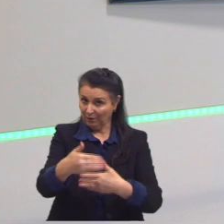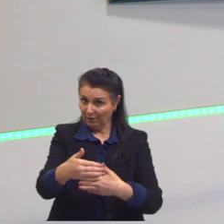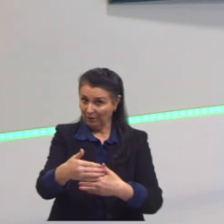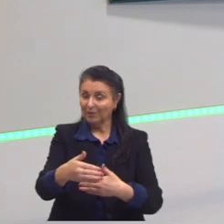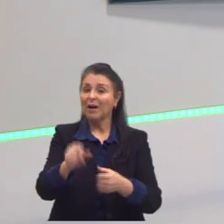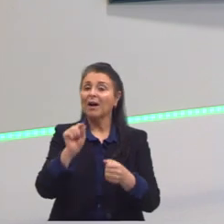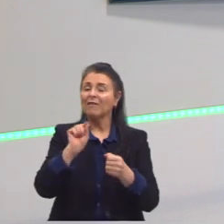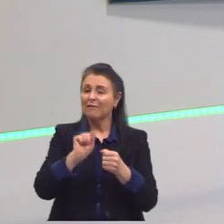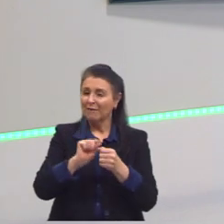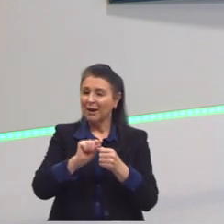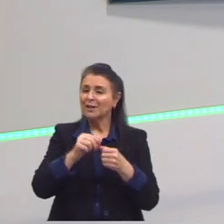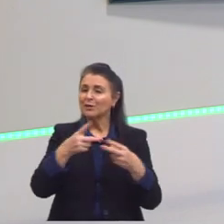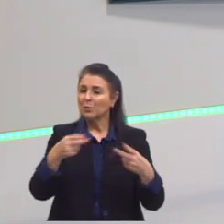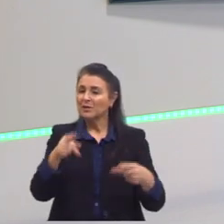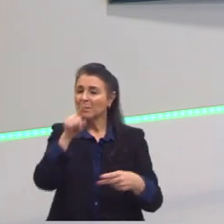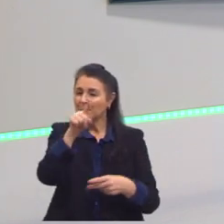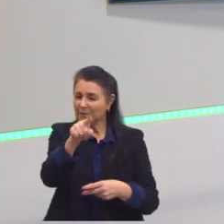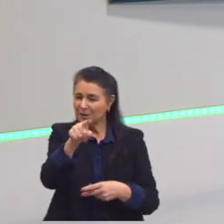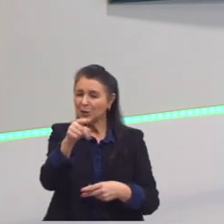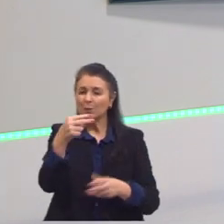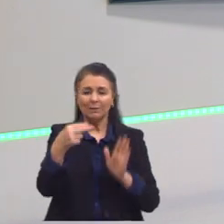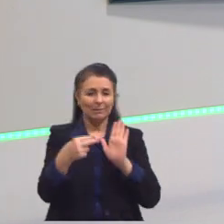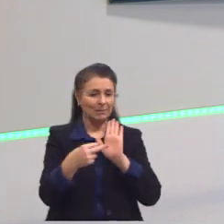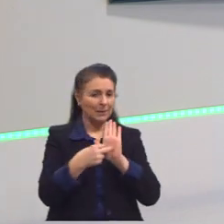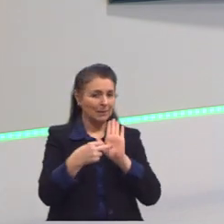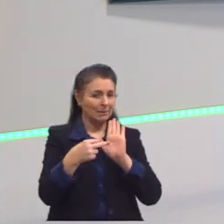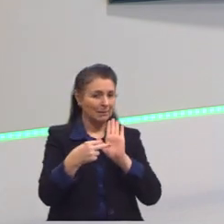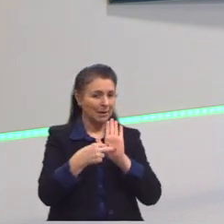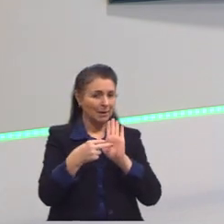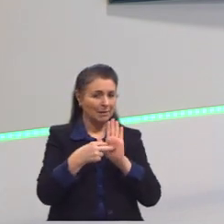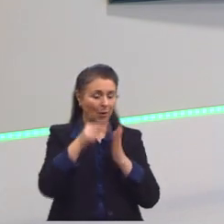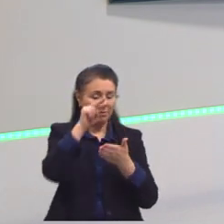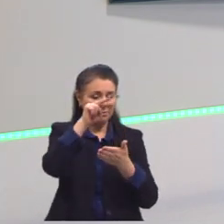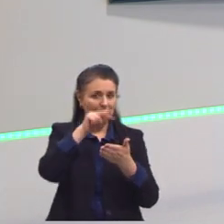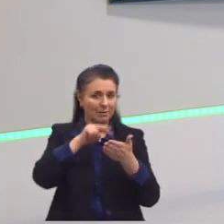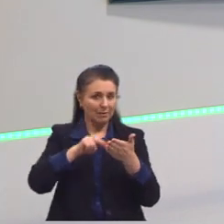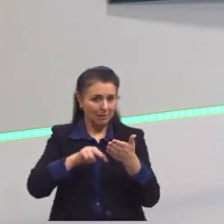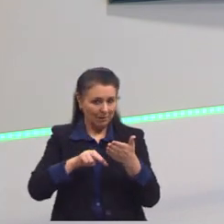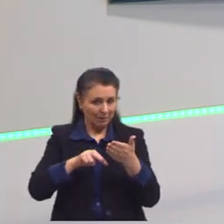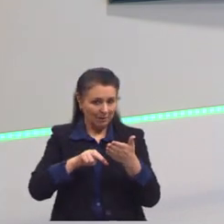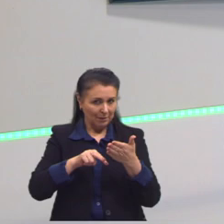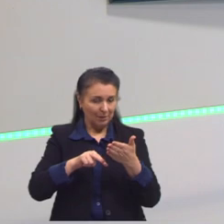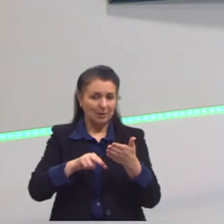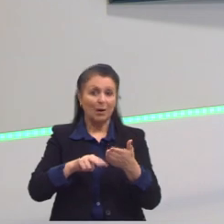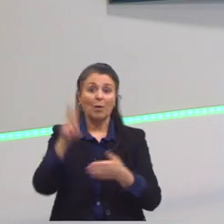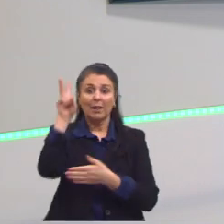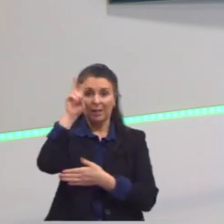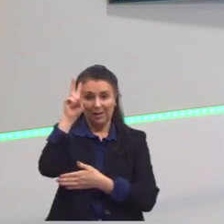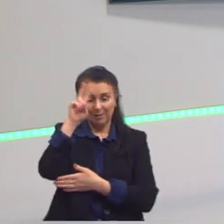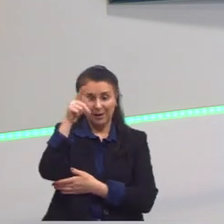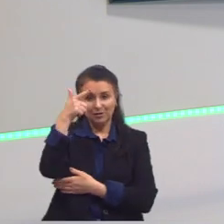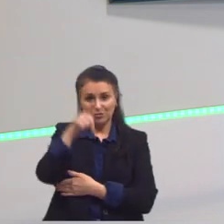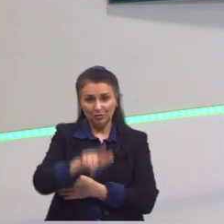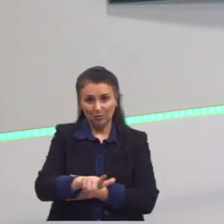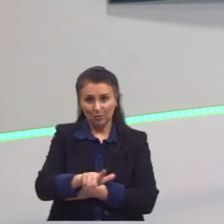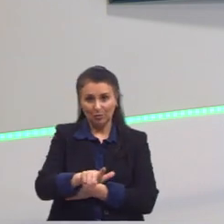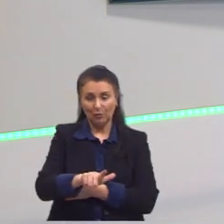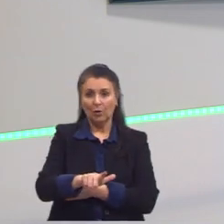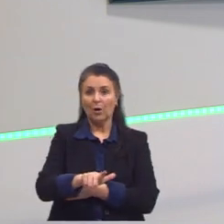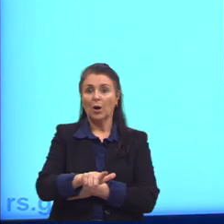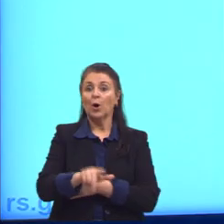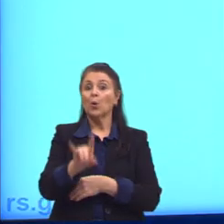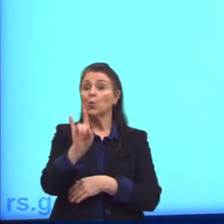nessas pegadinhas nesse pequeno tu estavas a gente não tenha visto a então só para relembrar vocês nesse caso